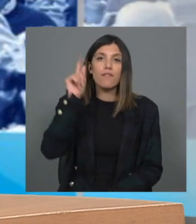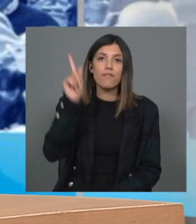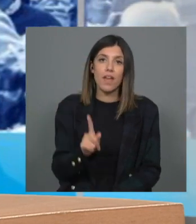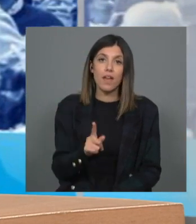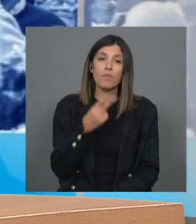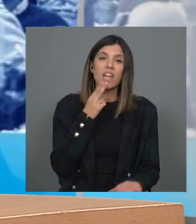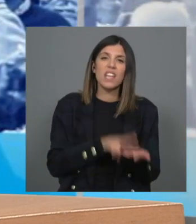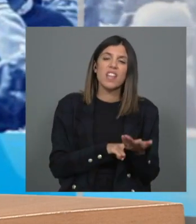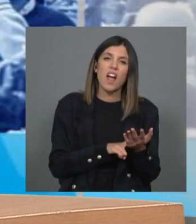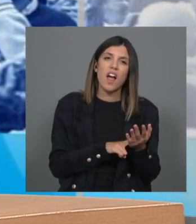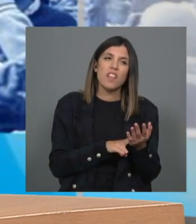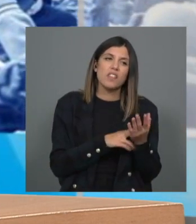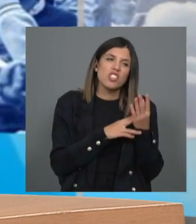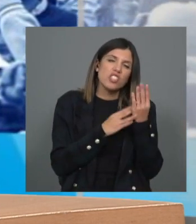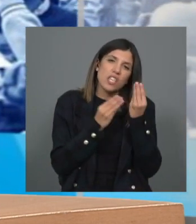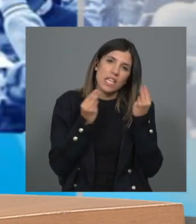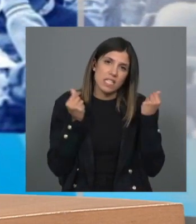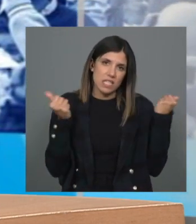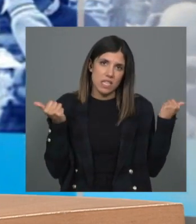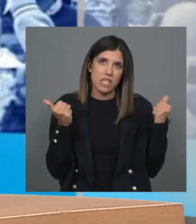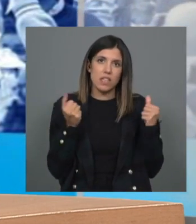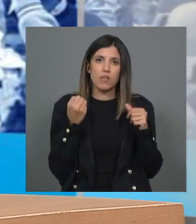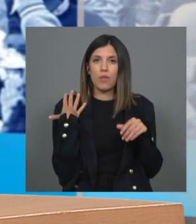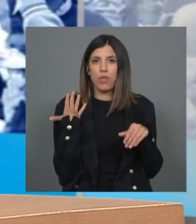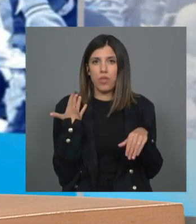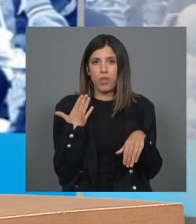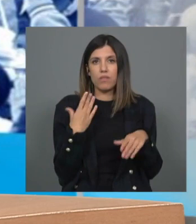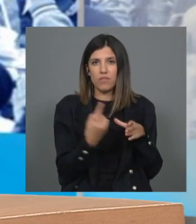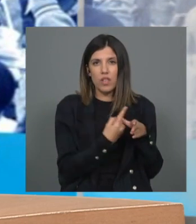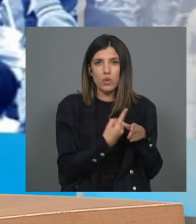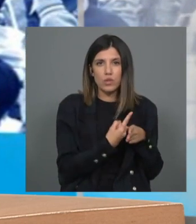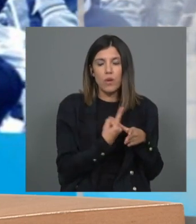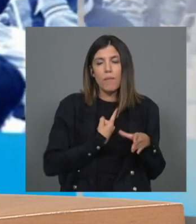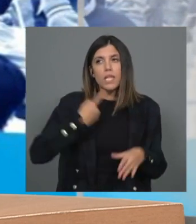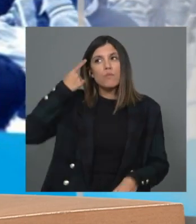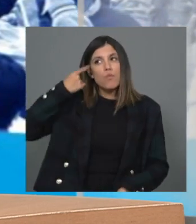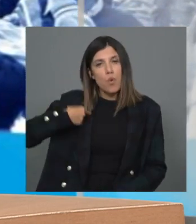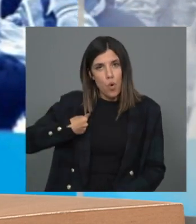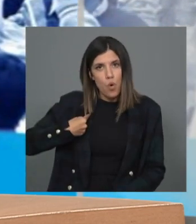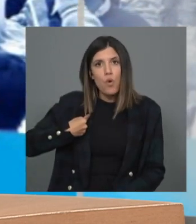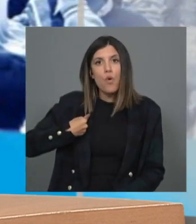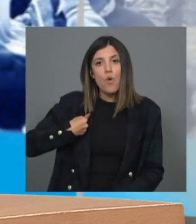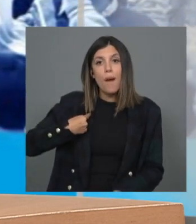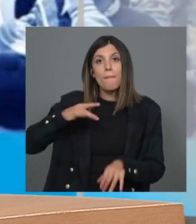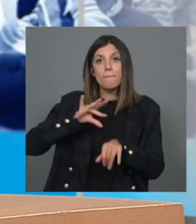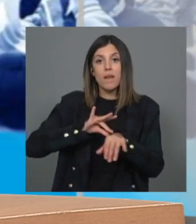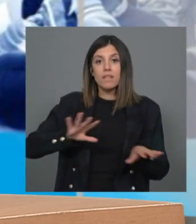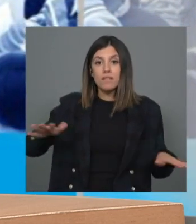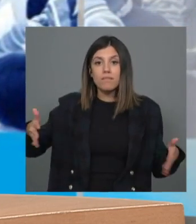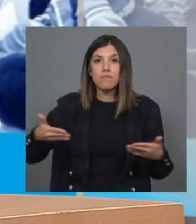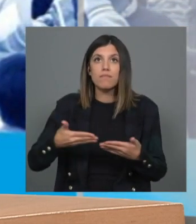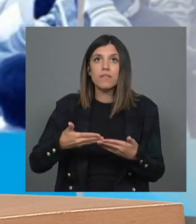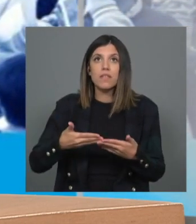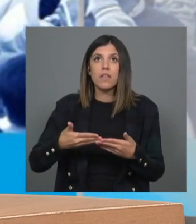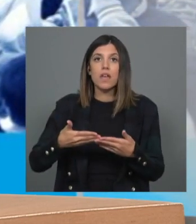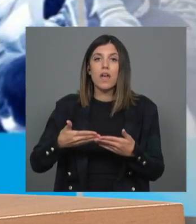muito apagada e muito esquecida nestes últimos tempos. Eu acho que temos de ter esta consciência de que, de facto, a pandemia foi um rombo para muitas